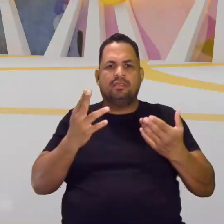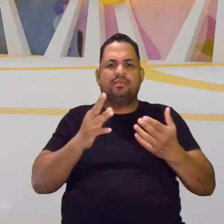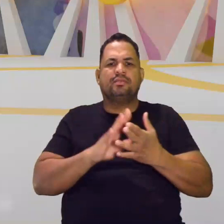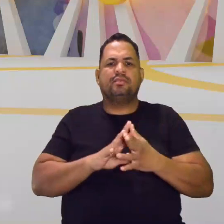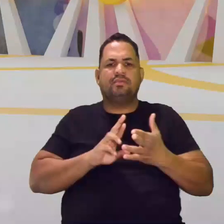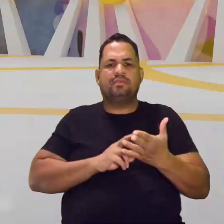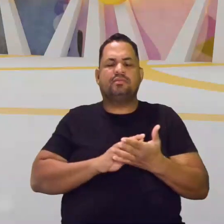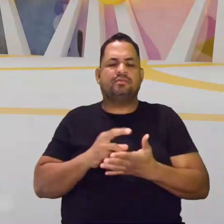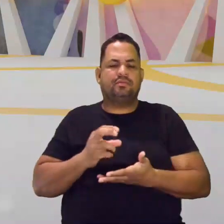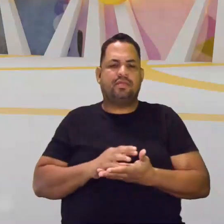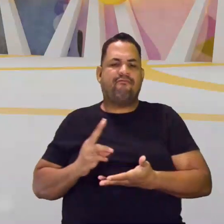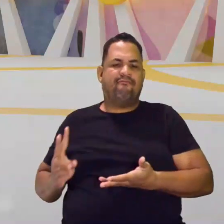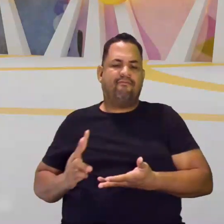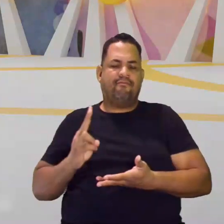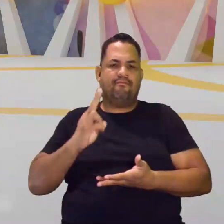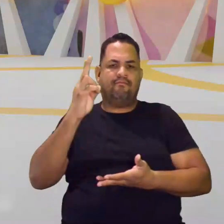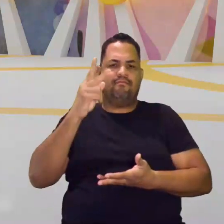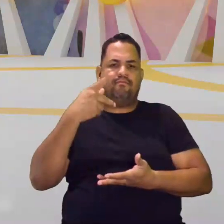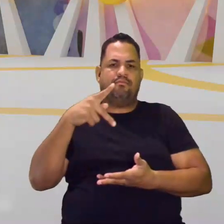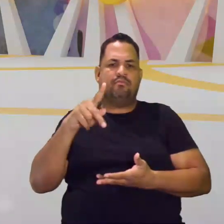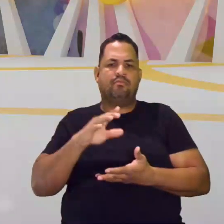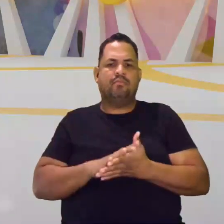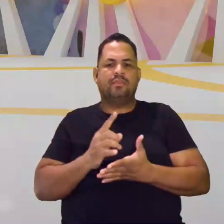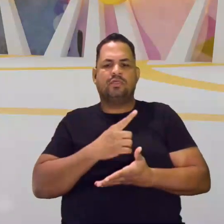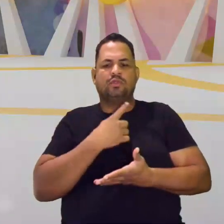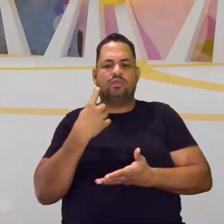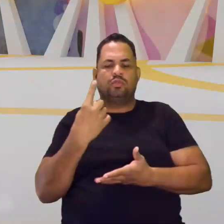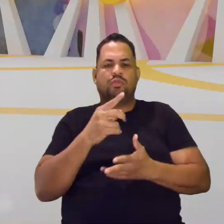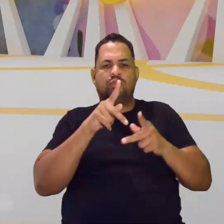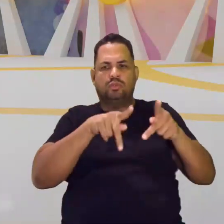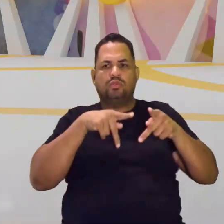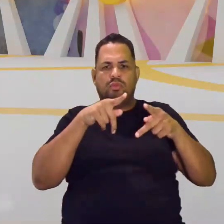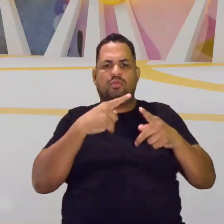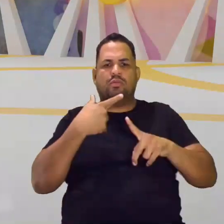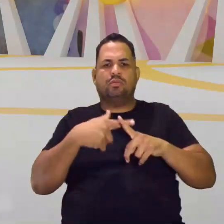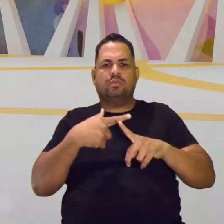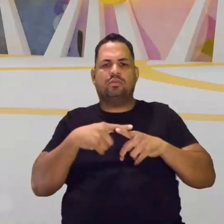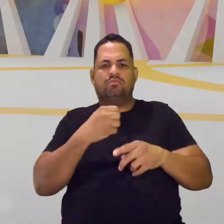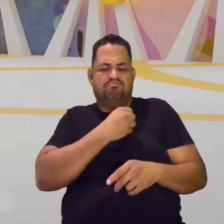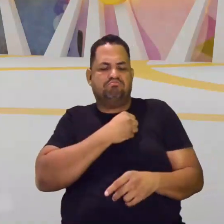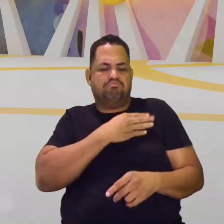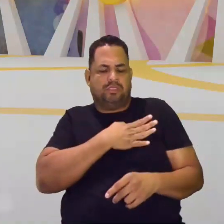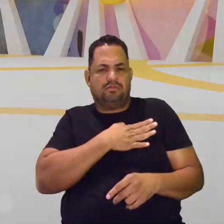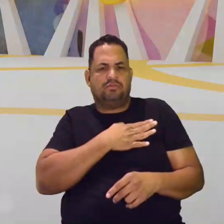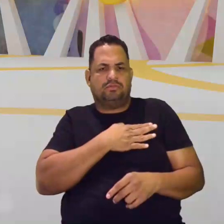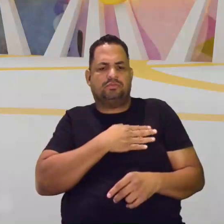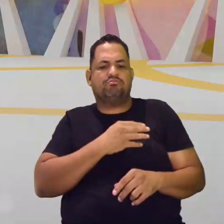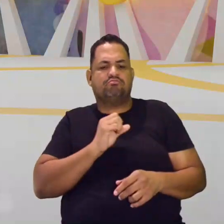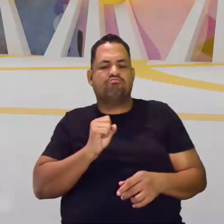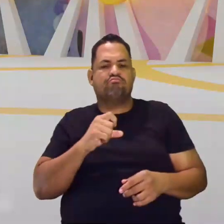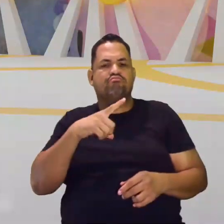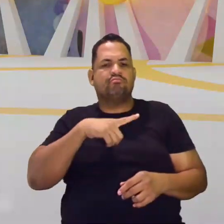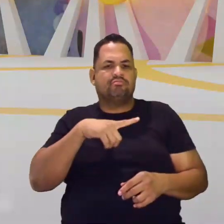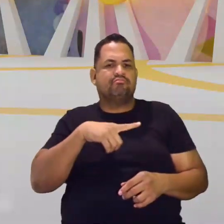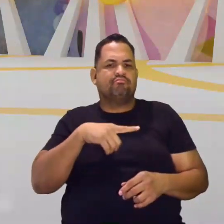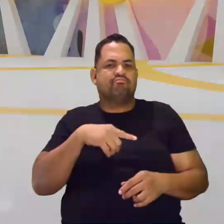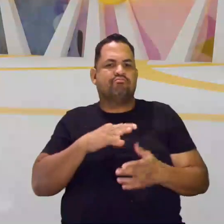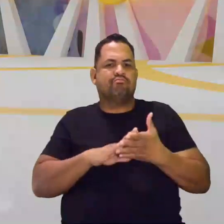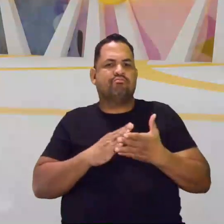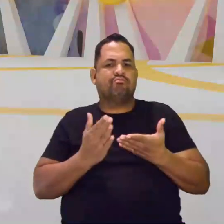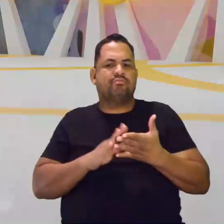essa valorização para com os nossos povos, né? Porque o preconceito ele foi muito grande